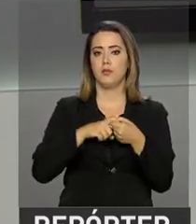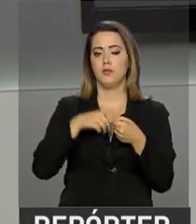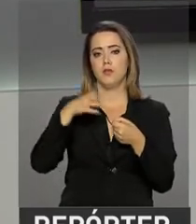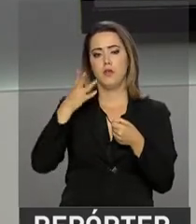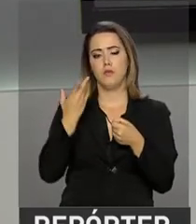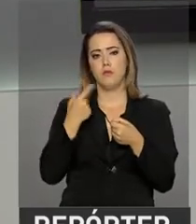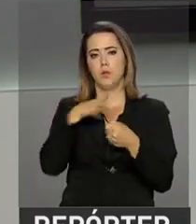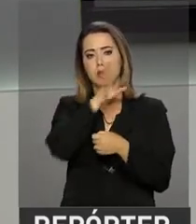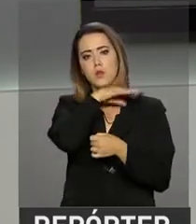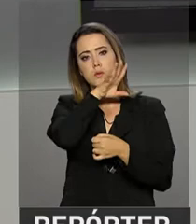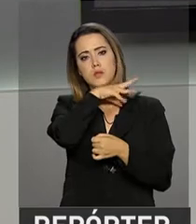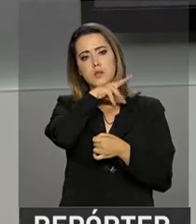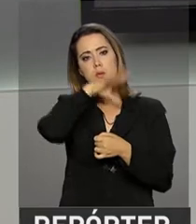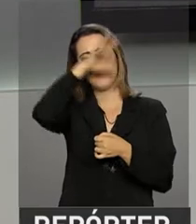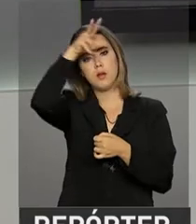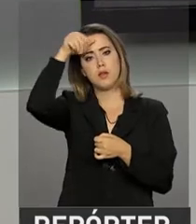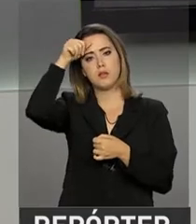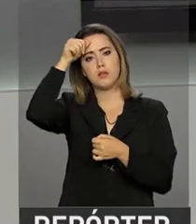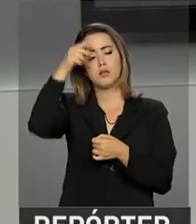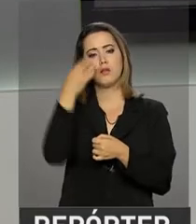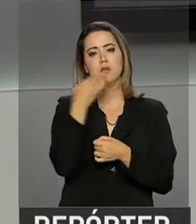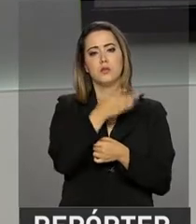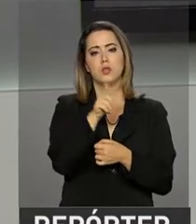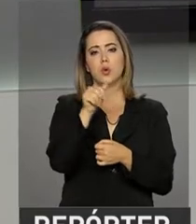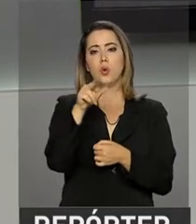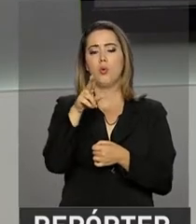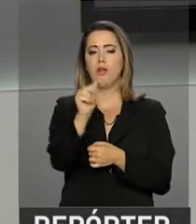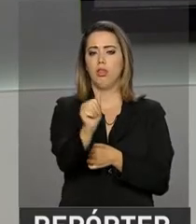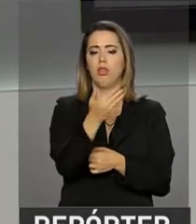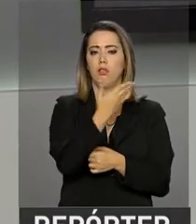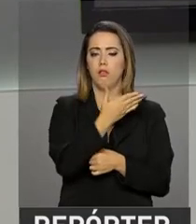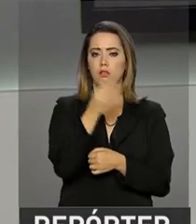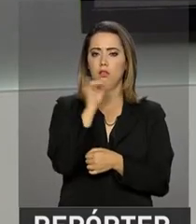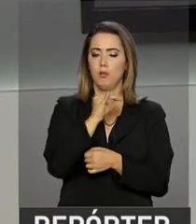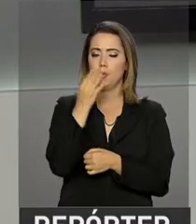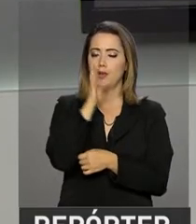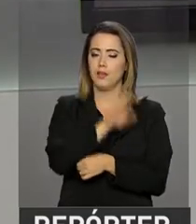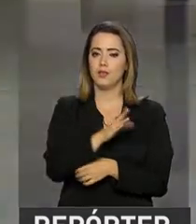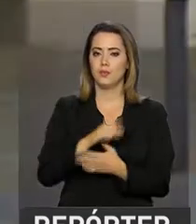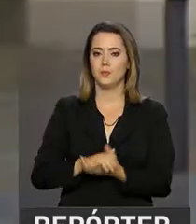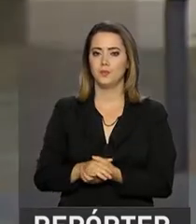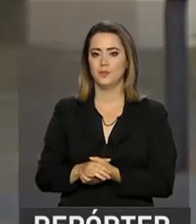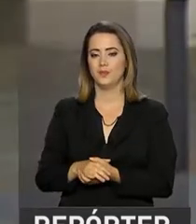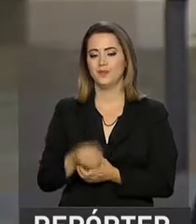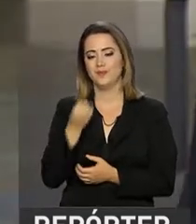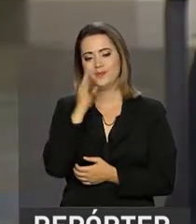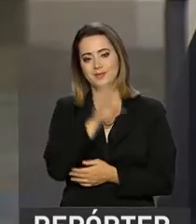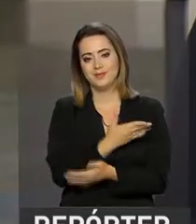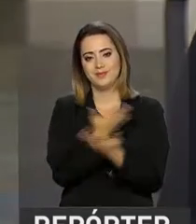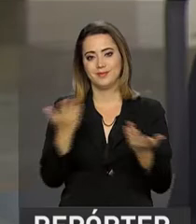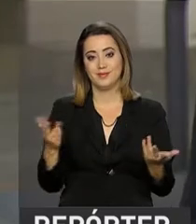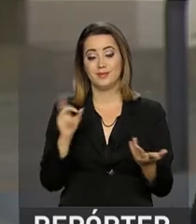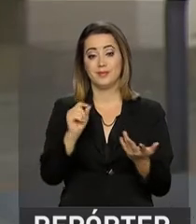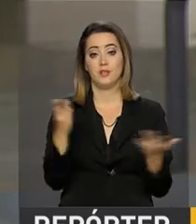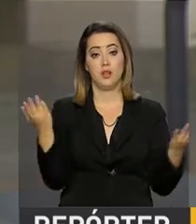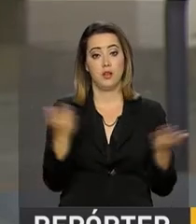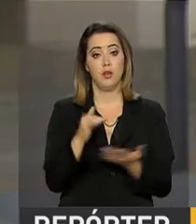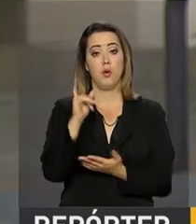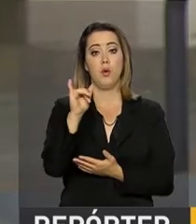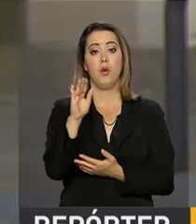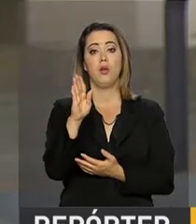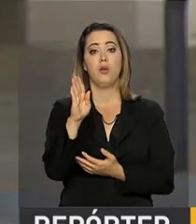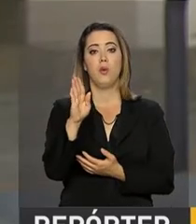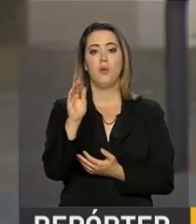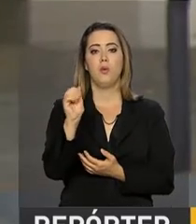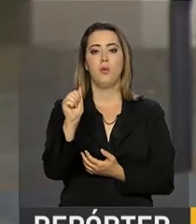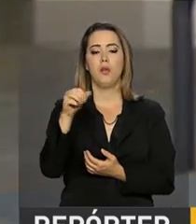cara e tem as informações ao vivo pra gente o lagoa na boa tarde o ala roberto boa tarde boa tarde a todos a partir de agora o ibama vai